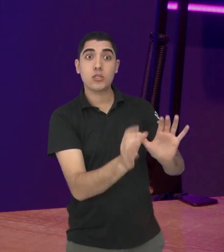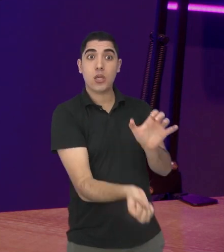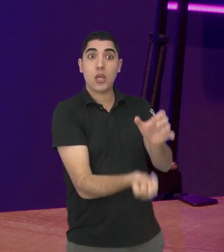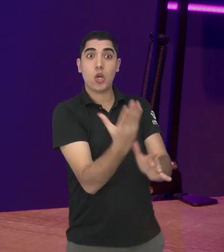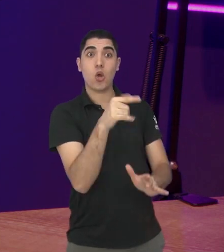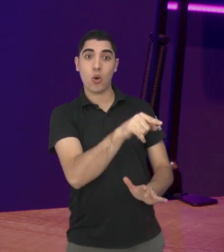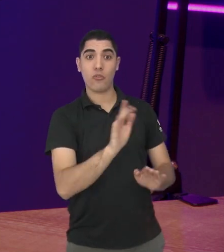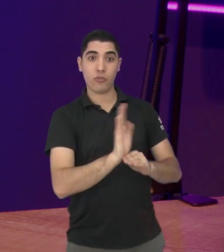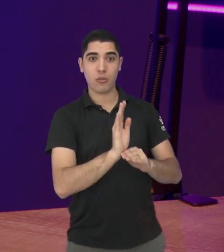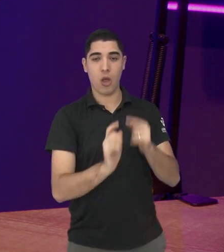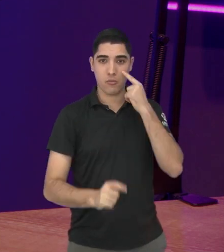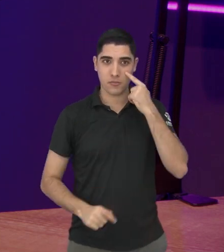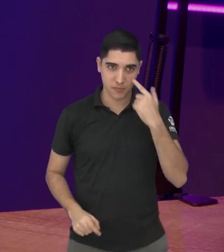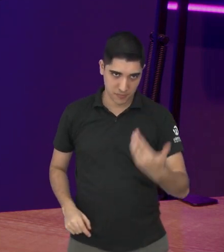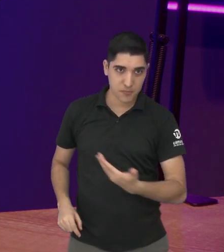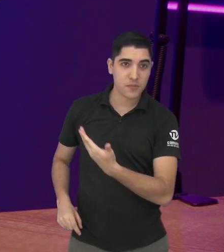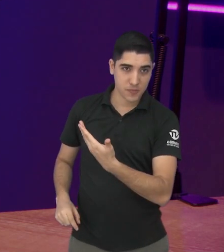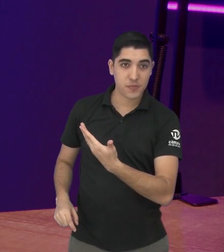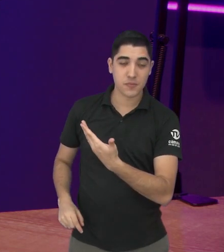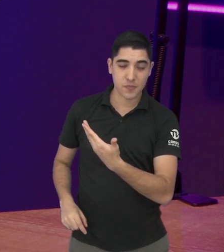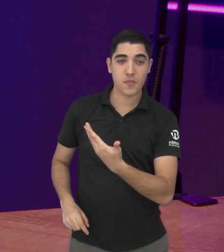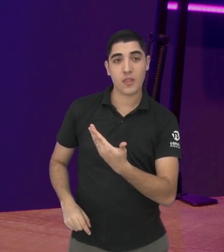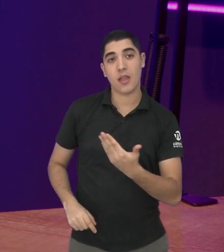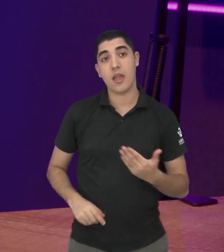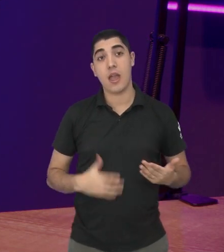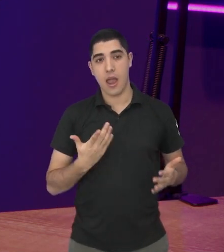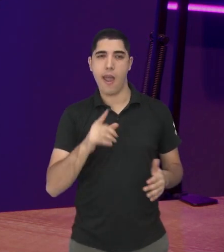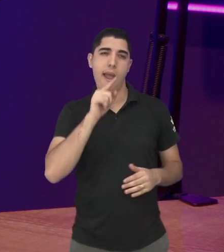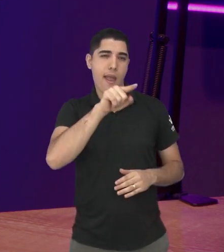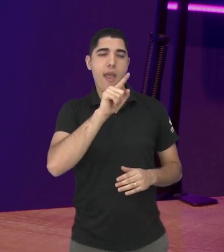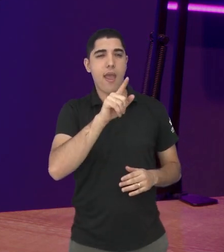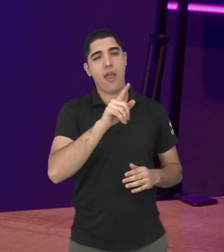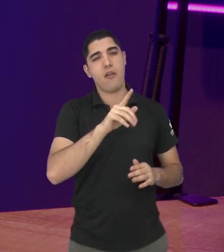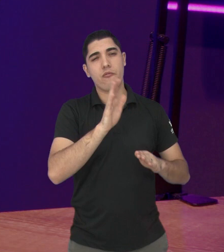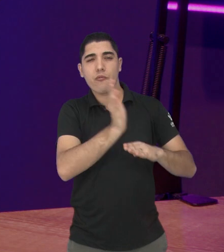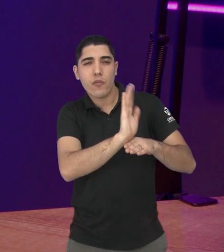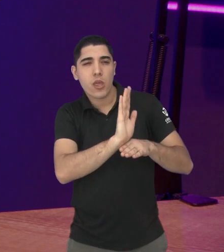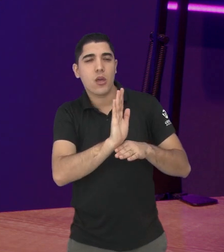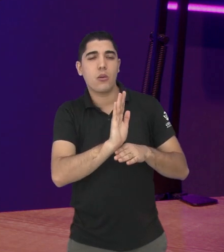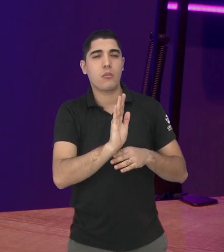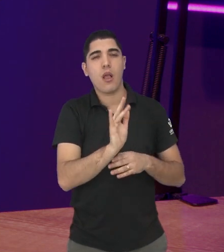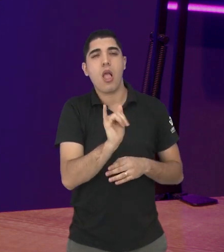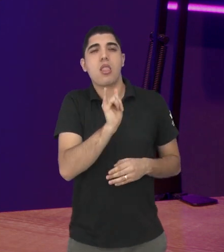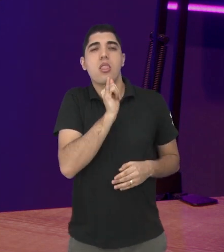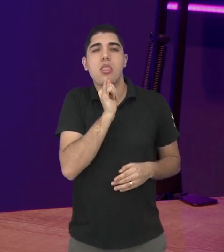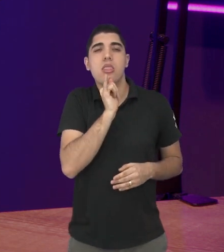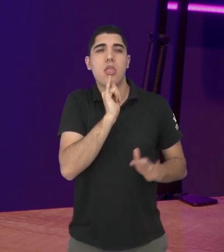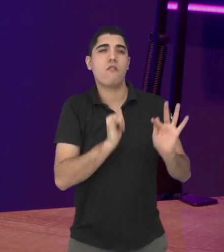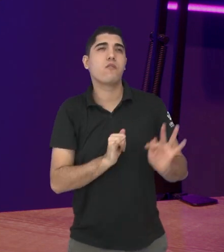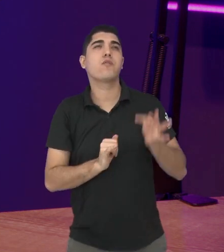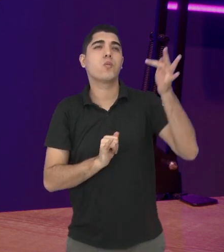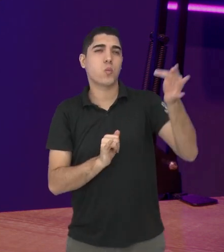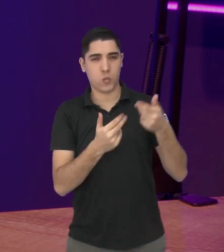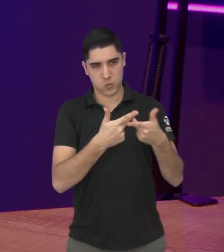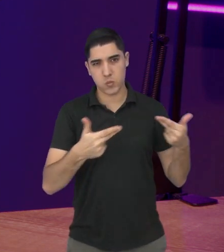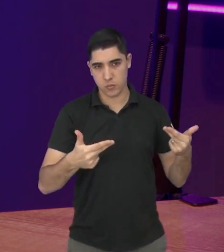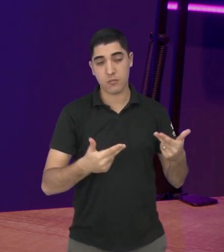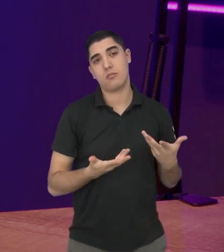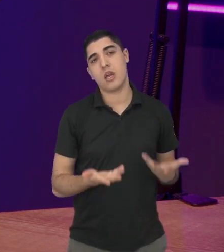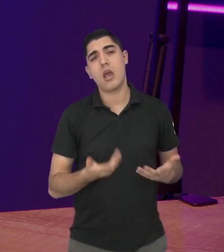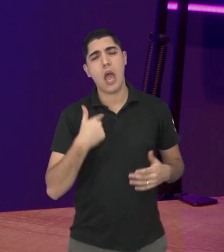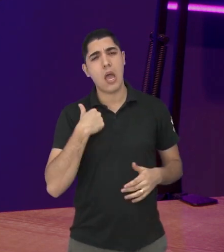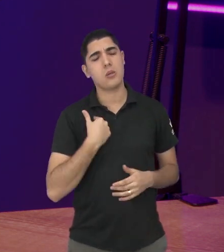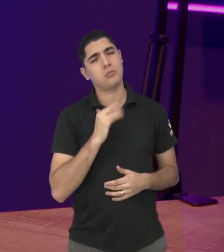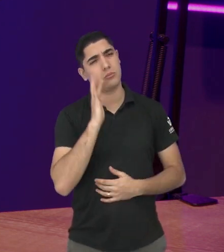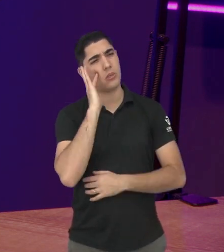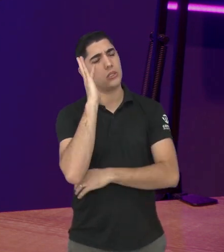estava junto também. O filme é Morgan, então é ficção científica com um thriller, e